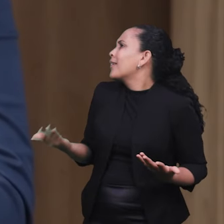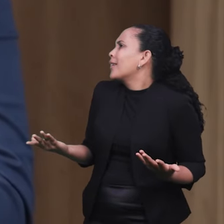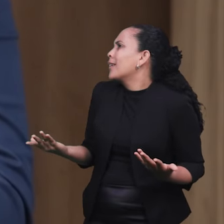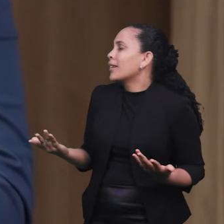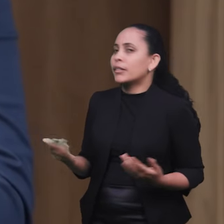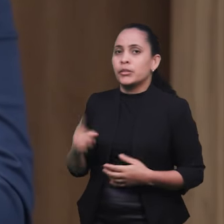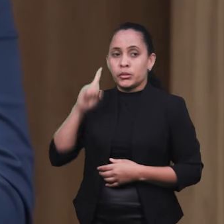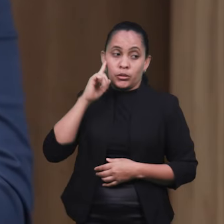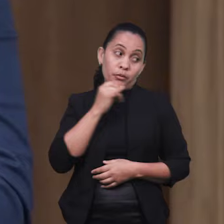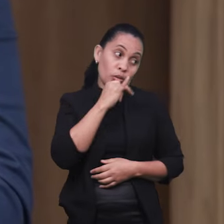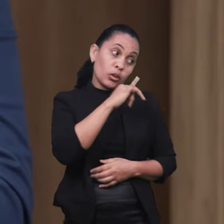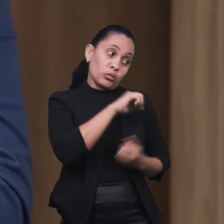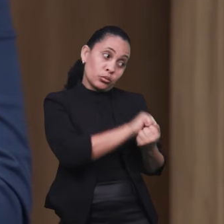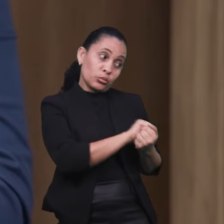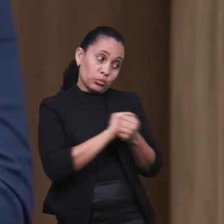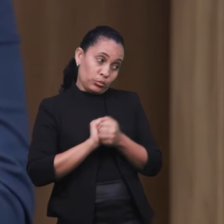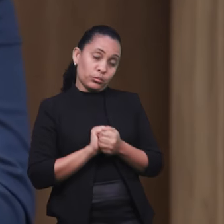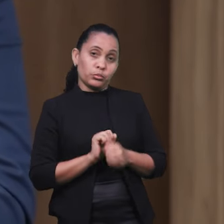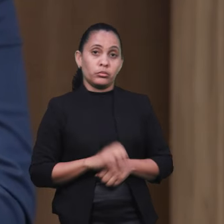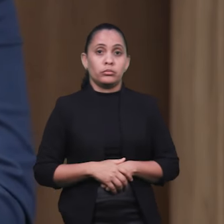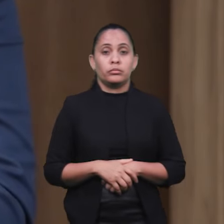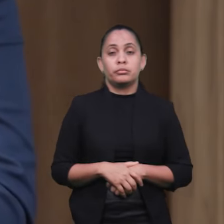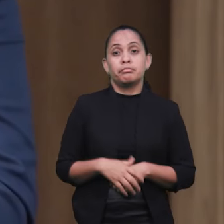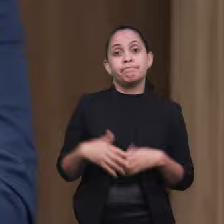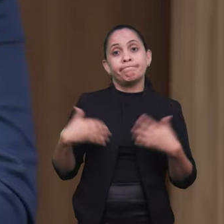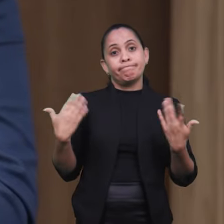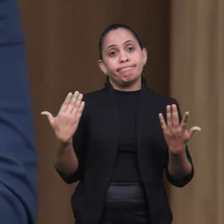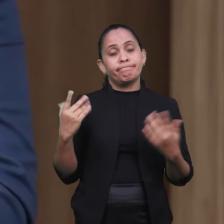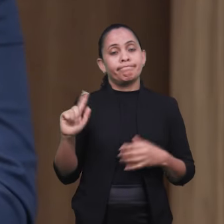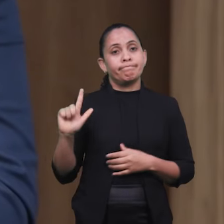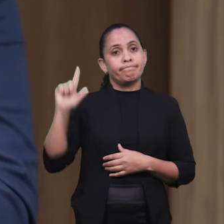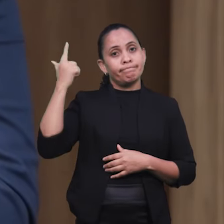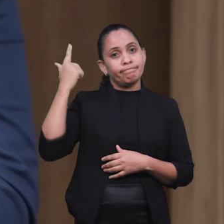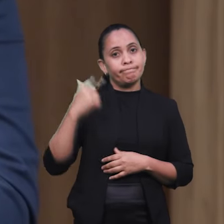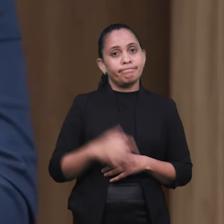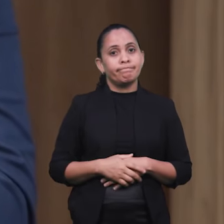o Senhor diz, eu serei contigo. Depois,